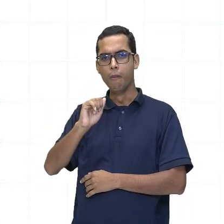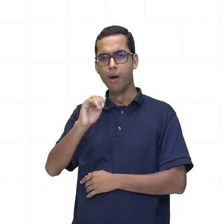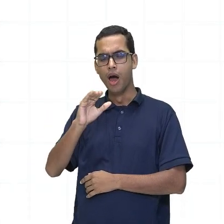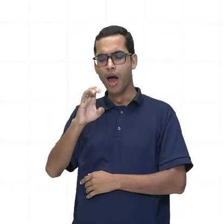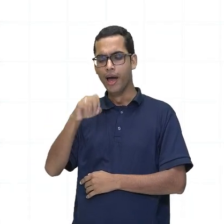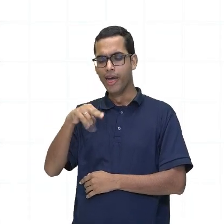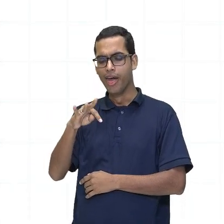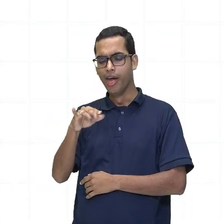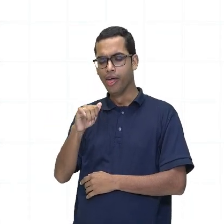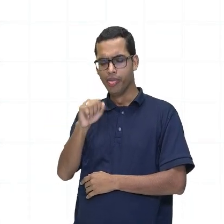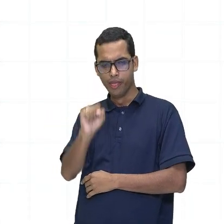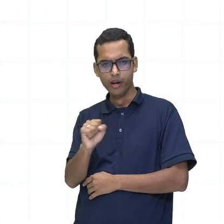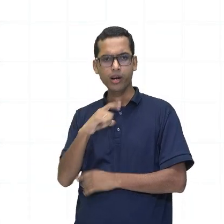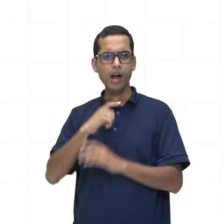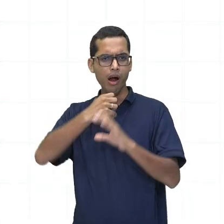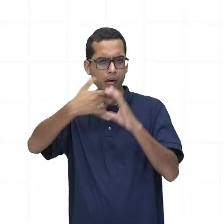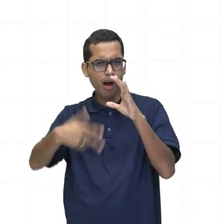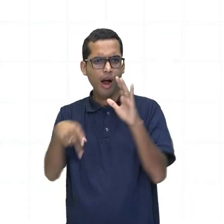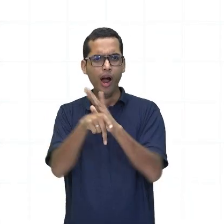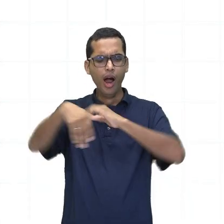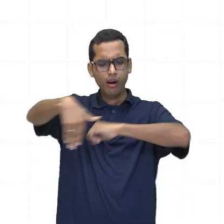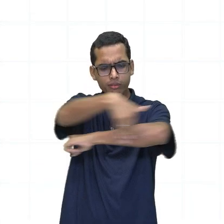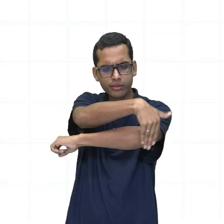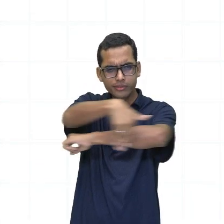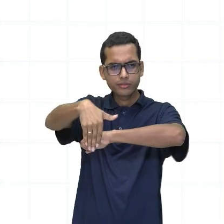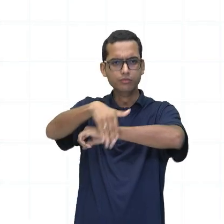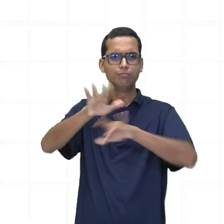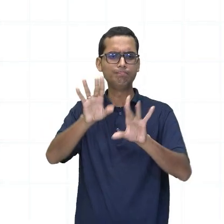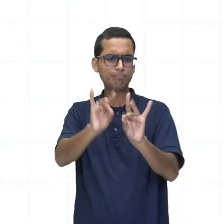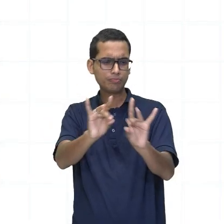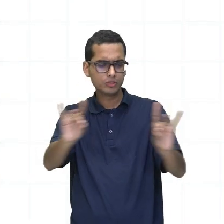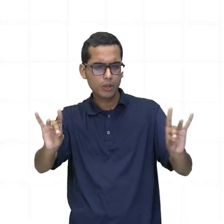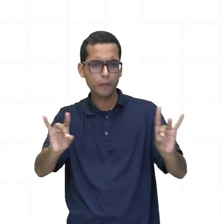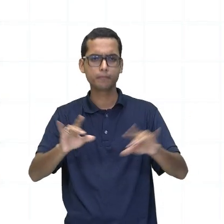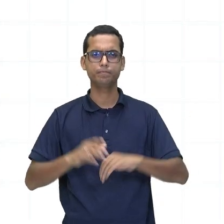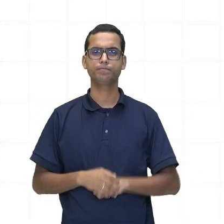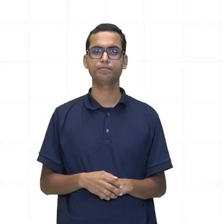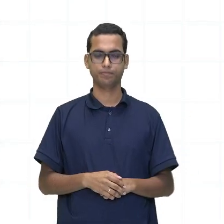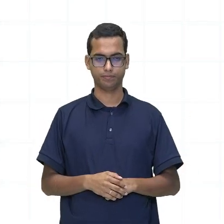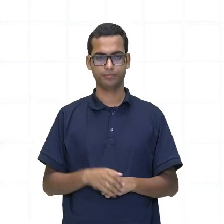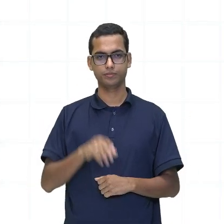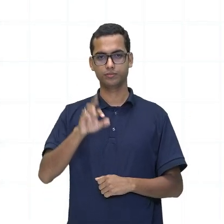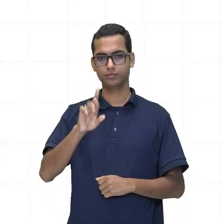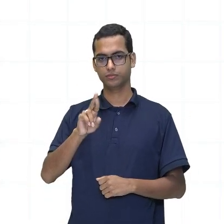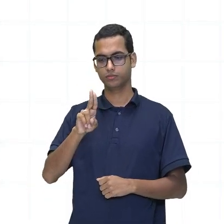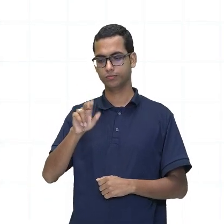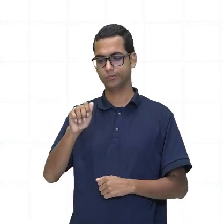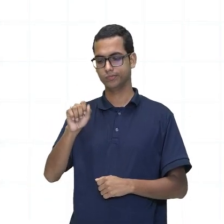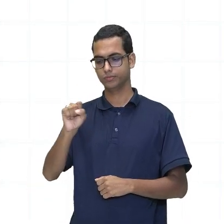dando características de quem? Ruas. Ruas é o nosso o quê?